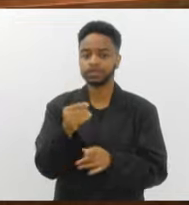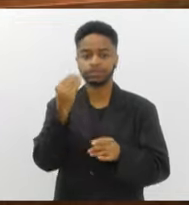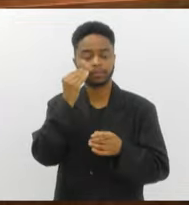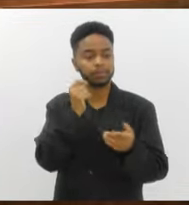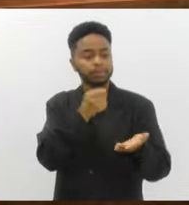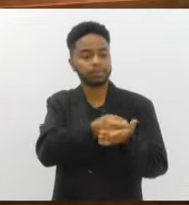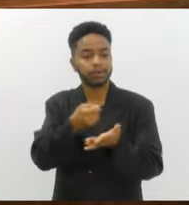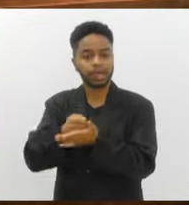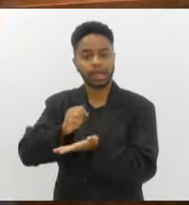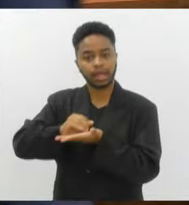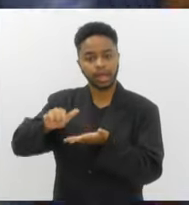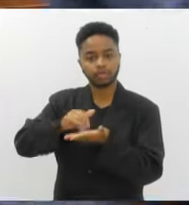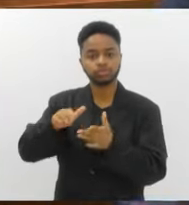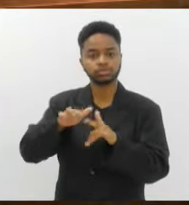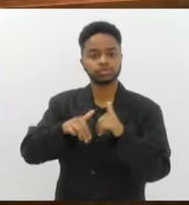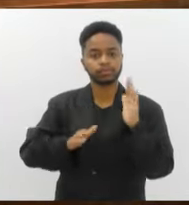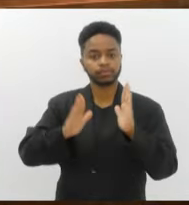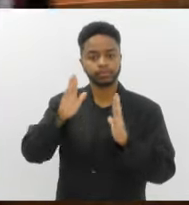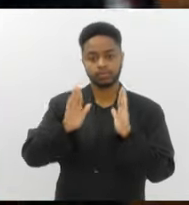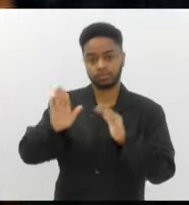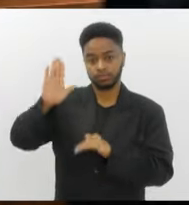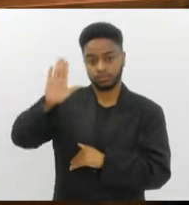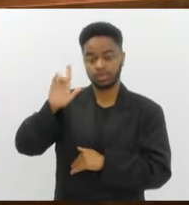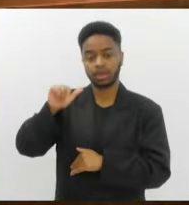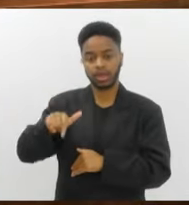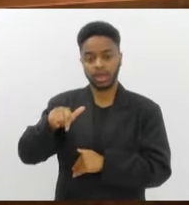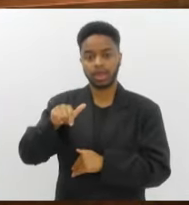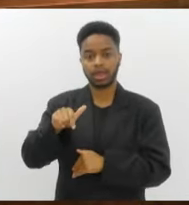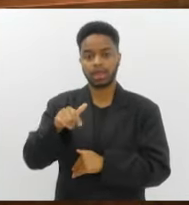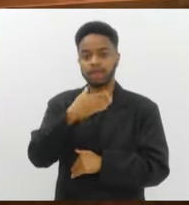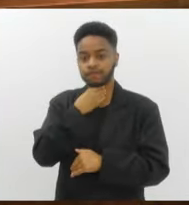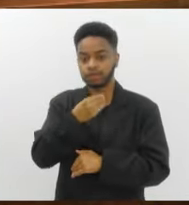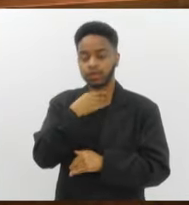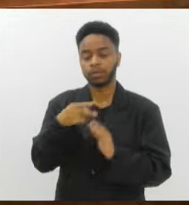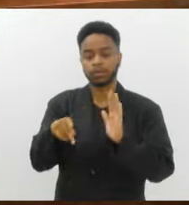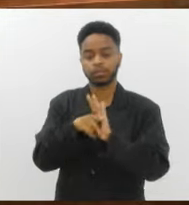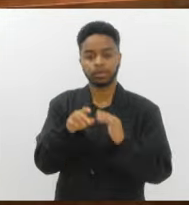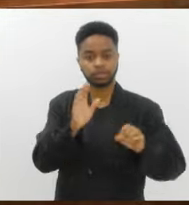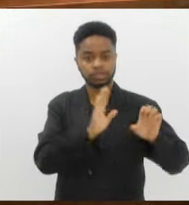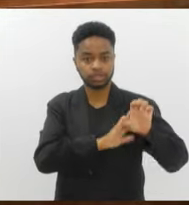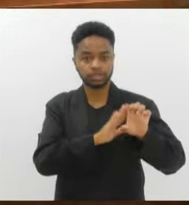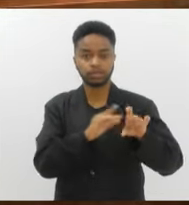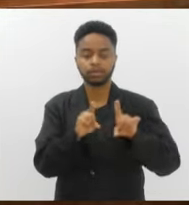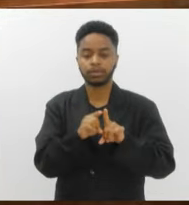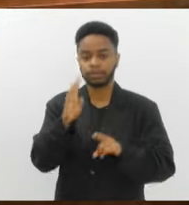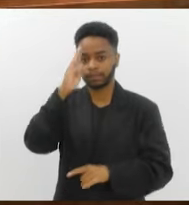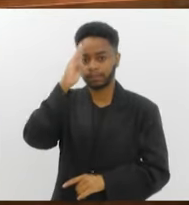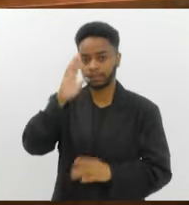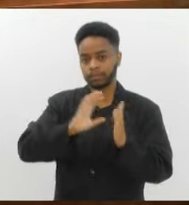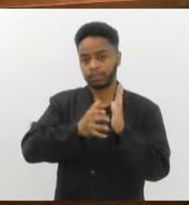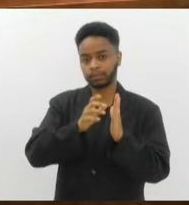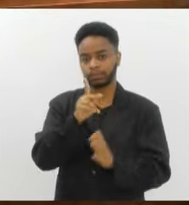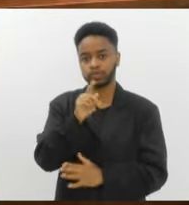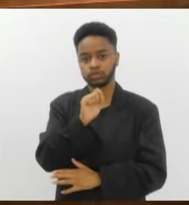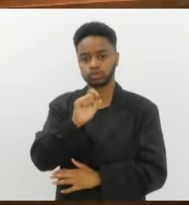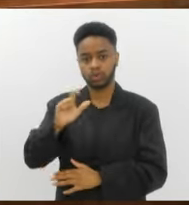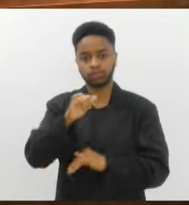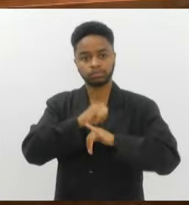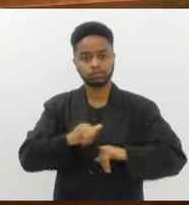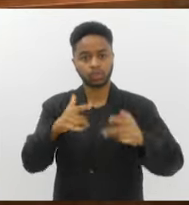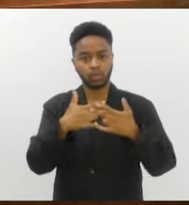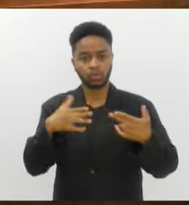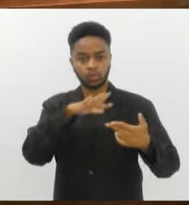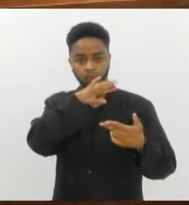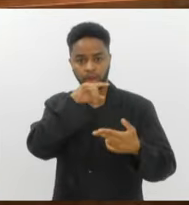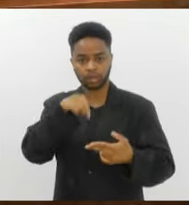campanha. A verdadeira hipocrisia cometida pela esquerda, principalmente por esse partido, né, que é o PSOL, que prega tudo de ruim para a